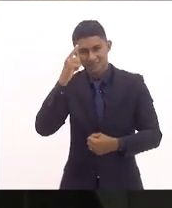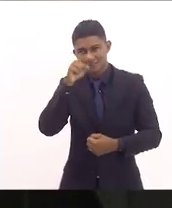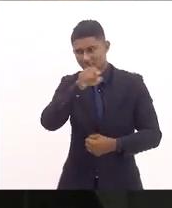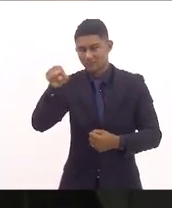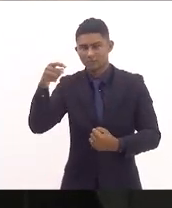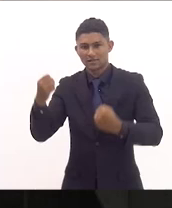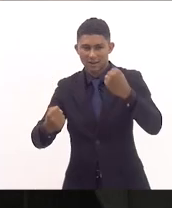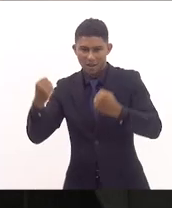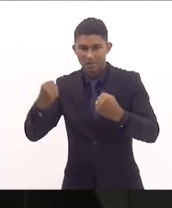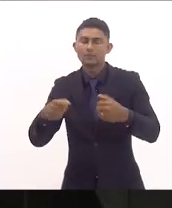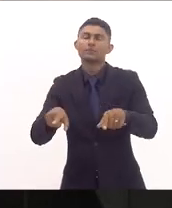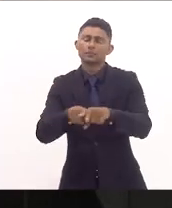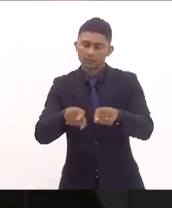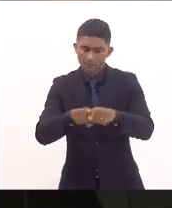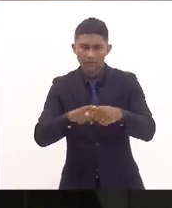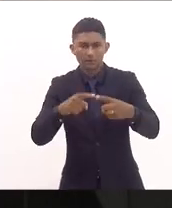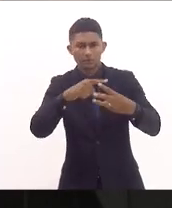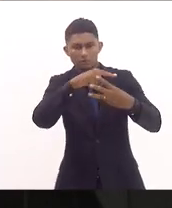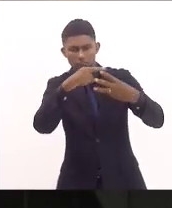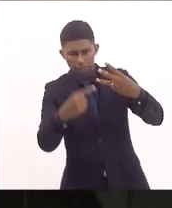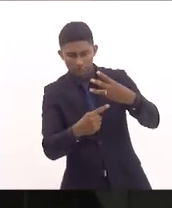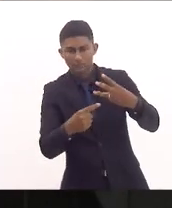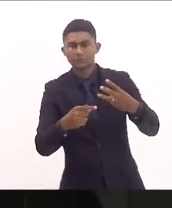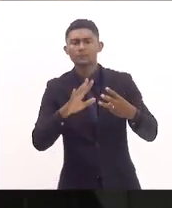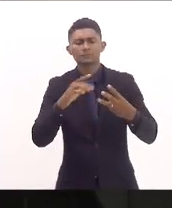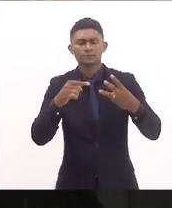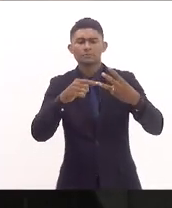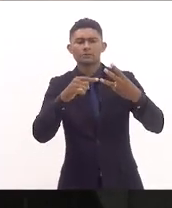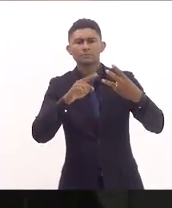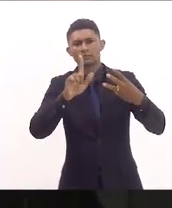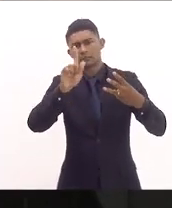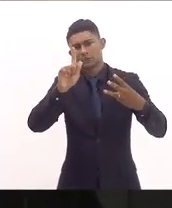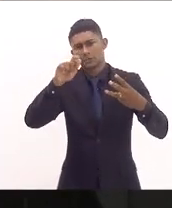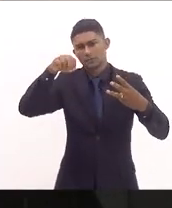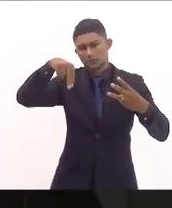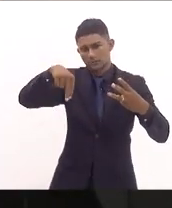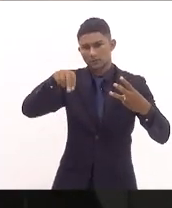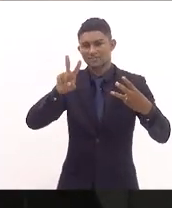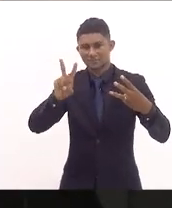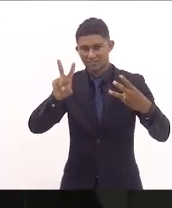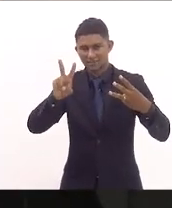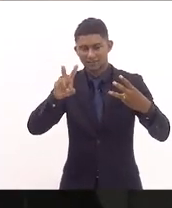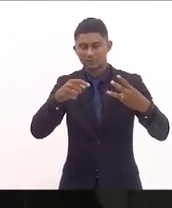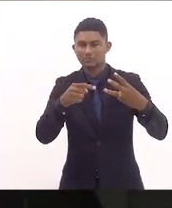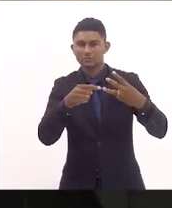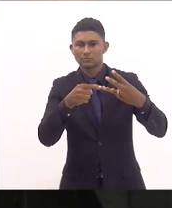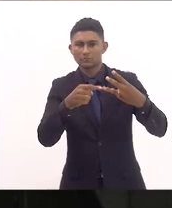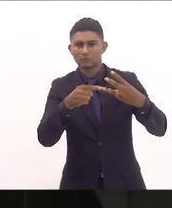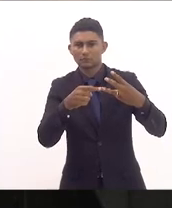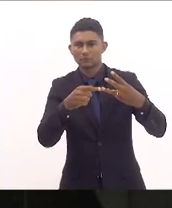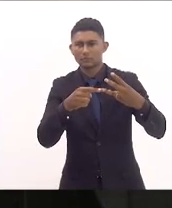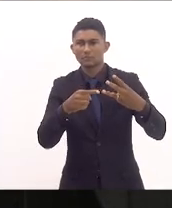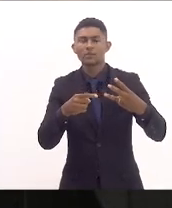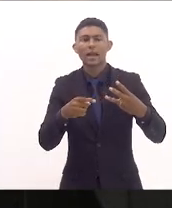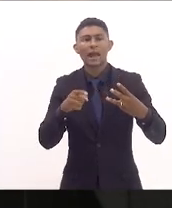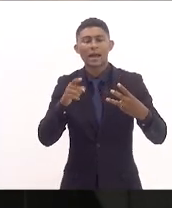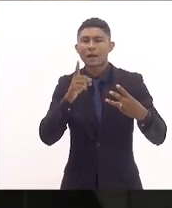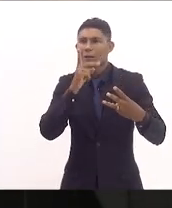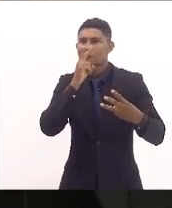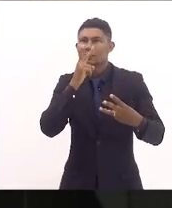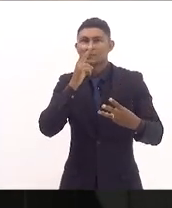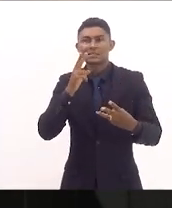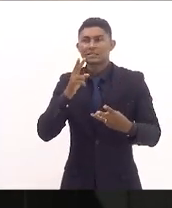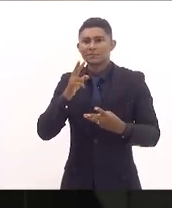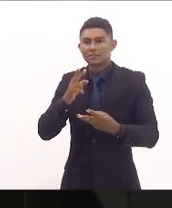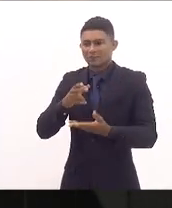veicular e o gás natural veicular e eu vi um assalto ao bolso